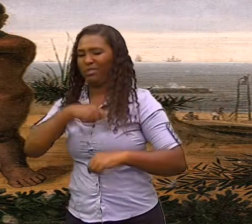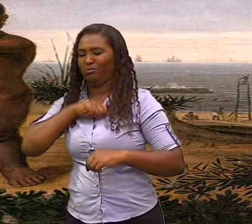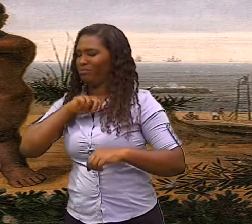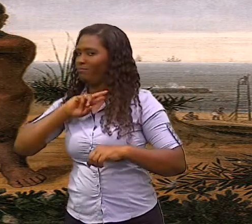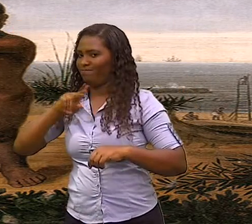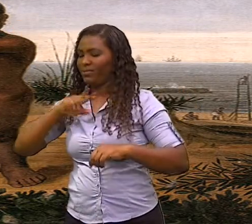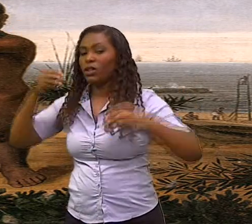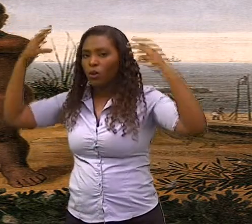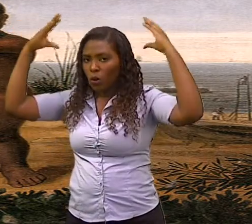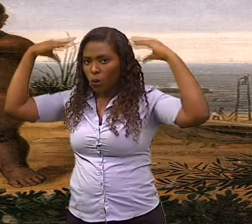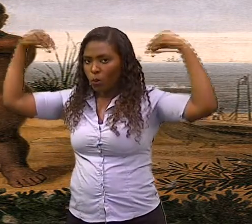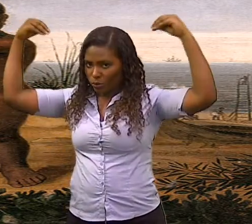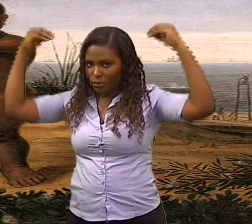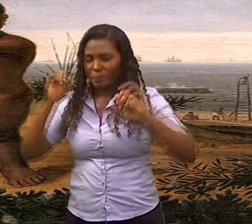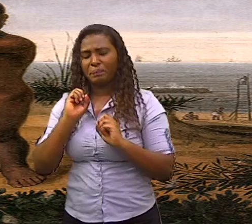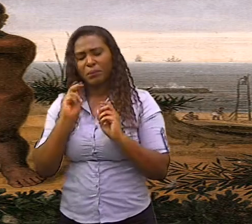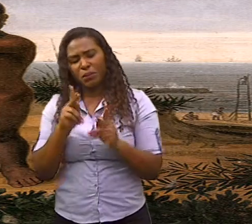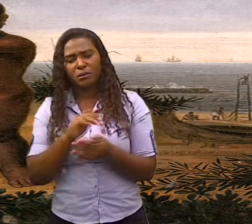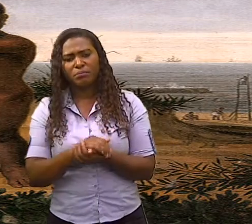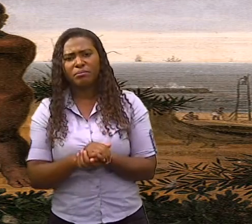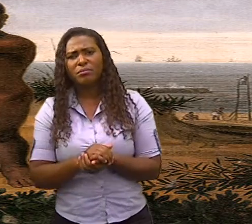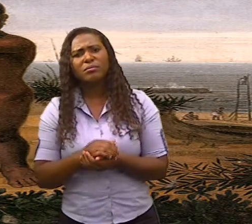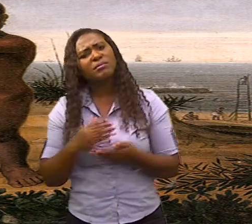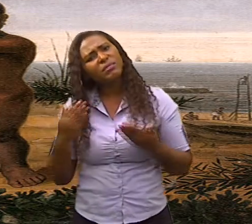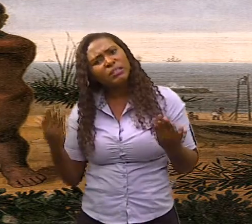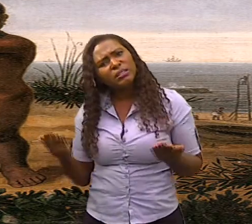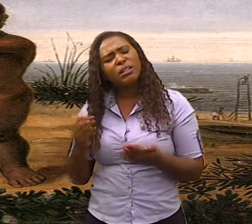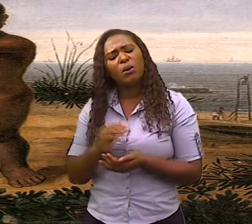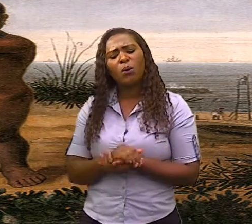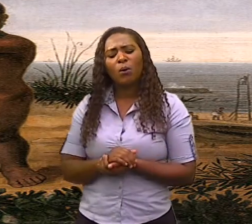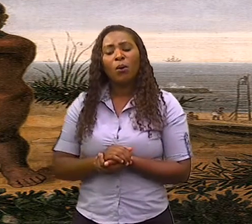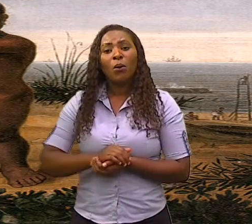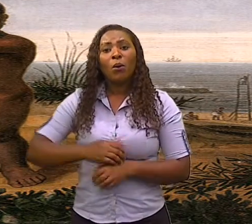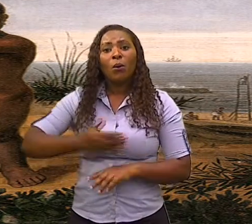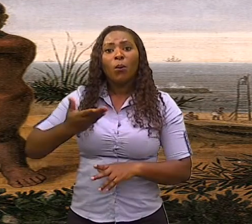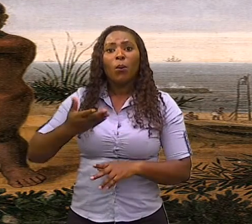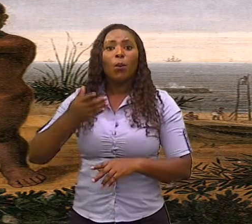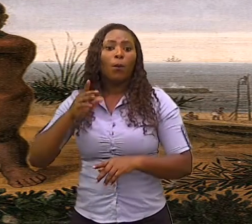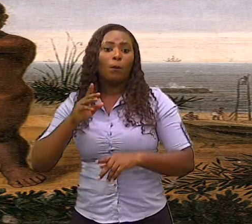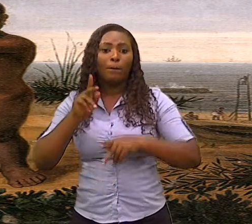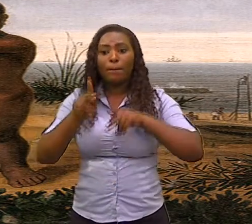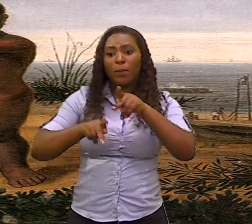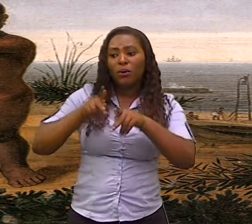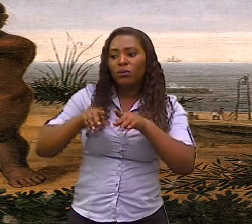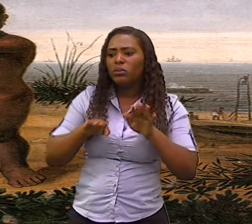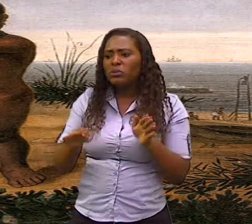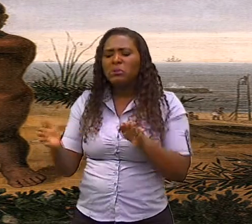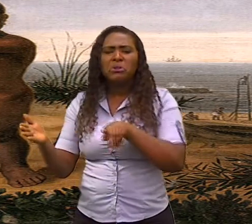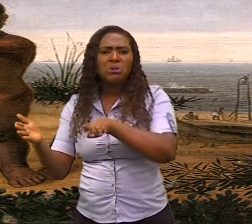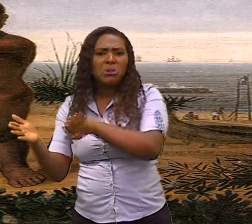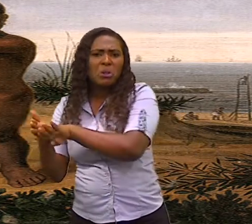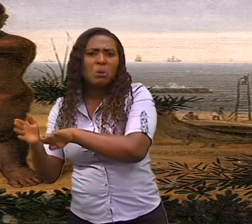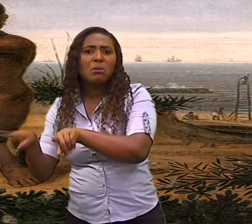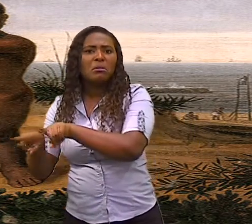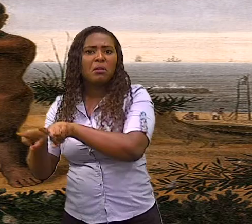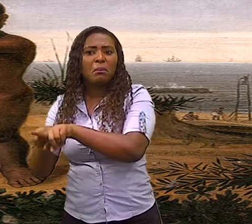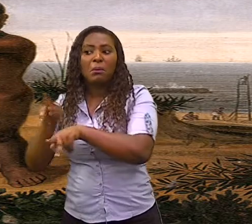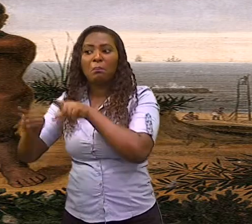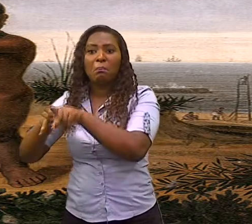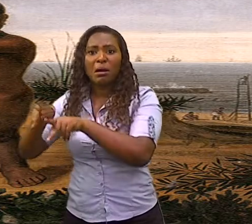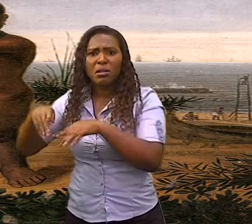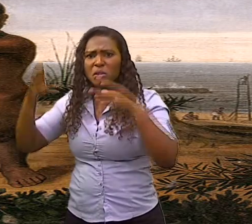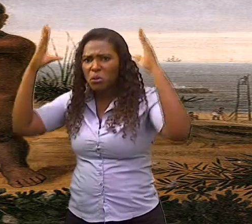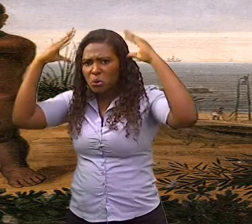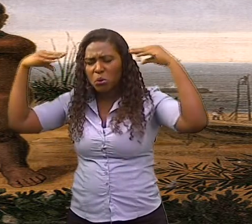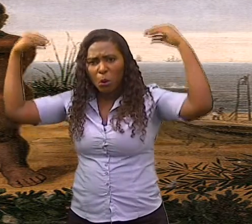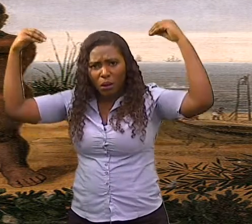chegaram os holandeses, e vamos dizer assim, né, chegaram, conheceram, e agora como é que nós vamos fazer